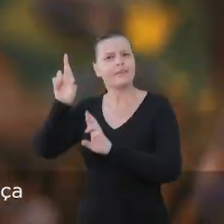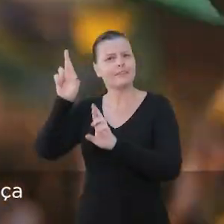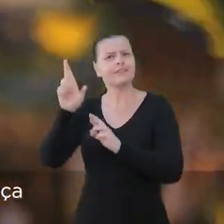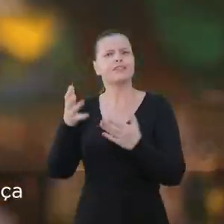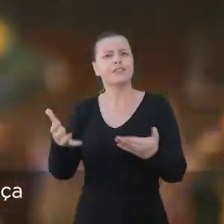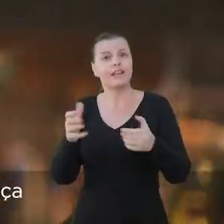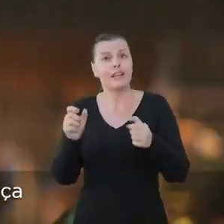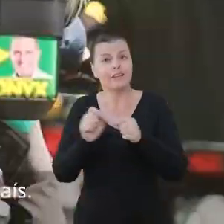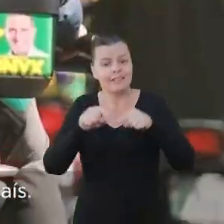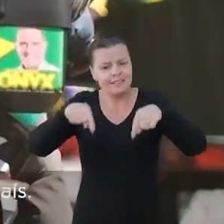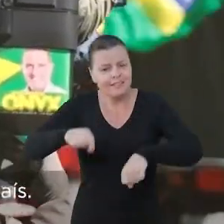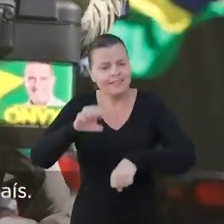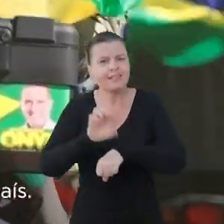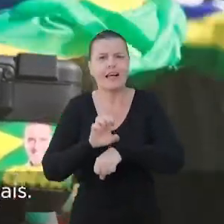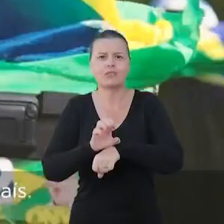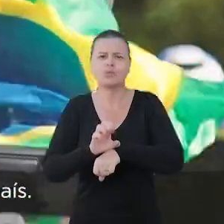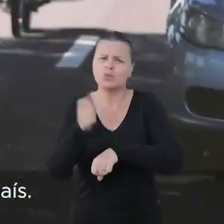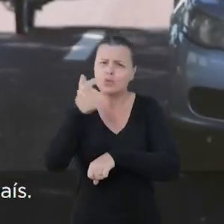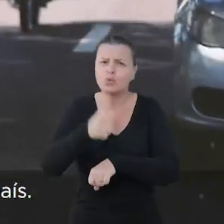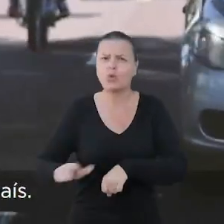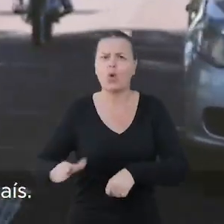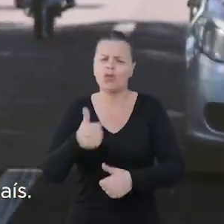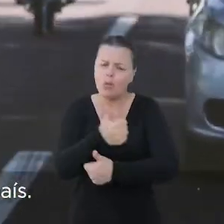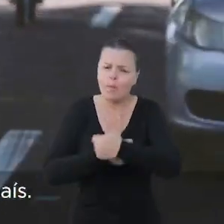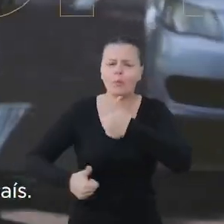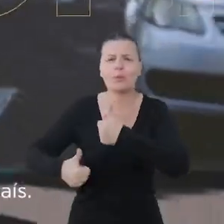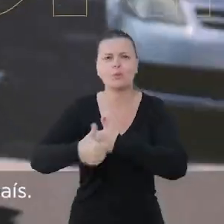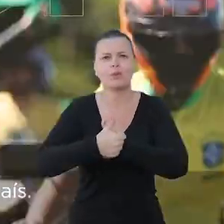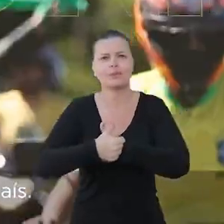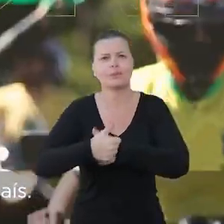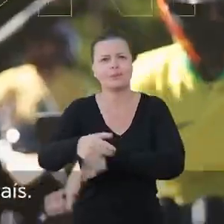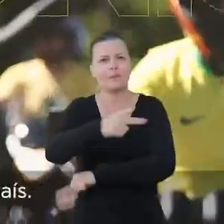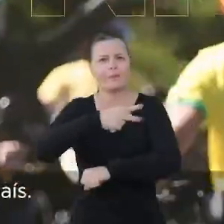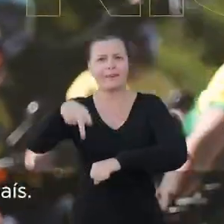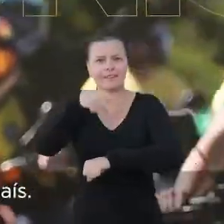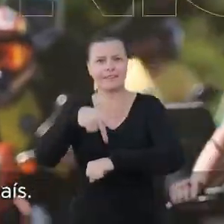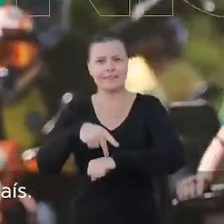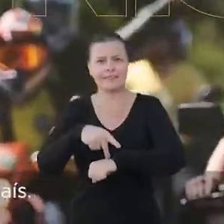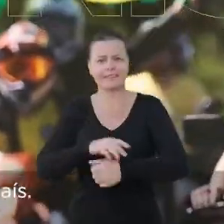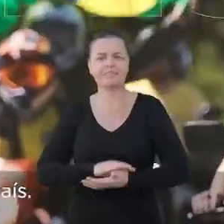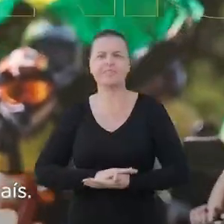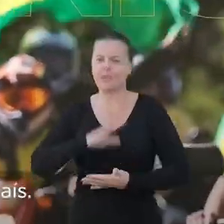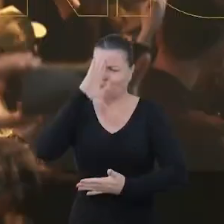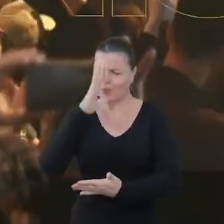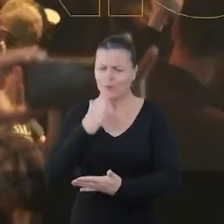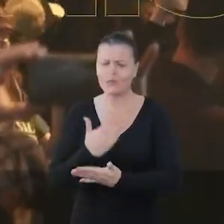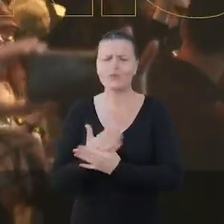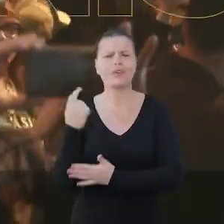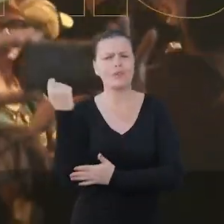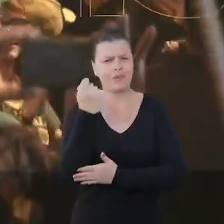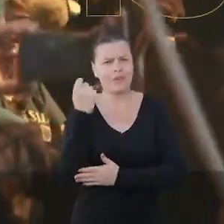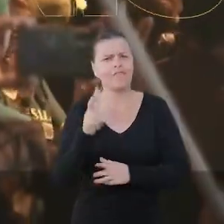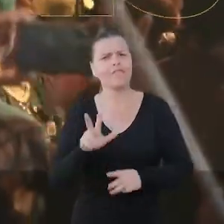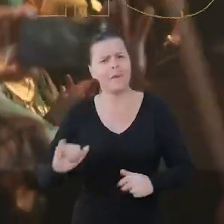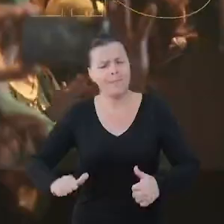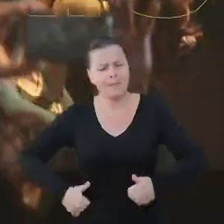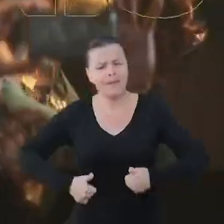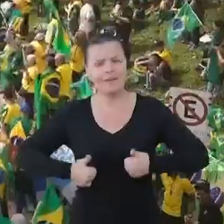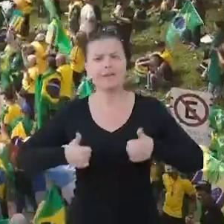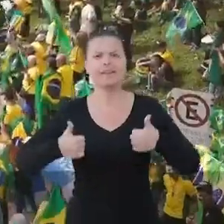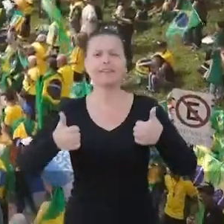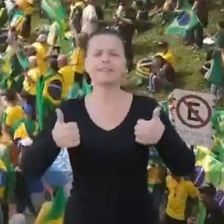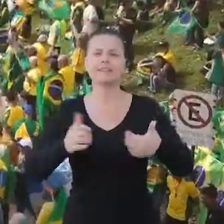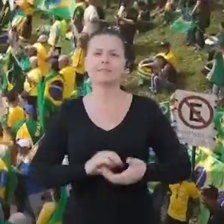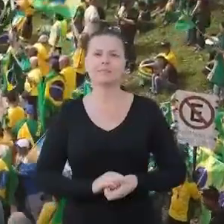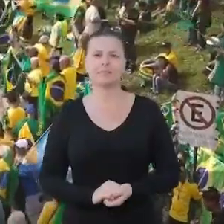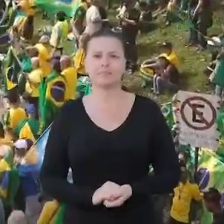sua esperança de fazer deste estado novamente o protagonista do país. Confia, o Rio Grande